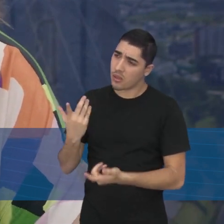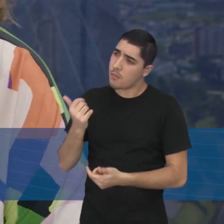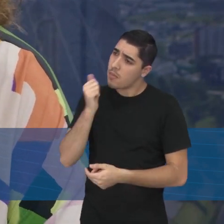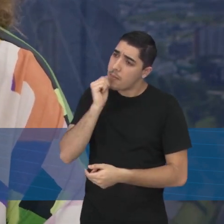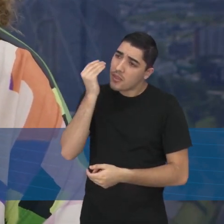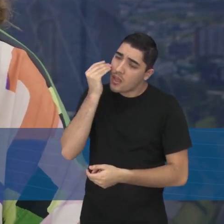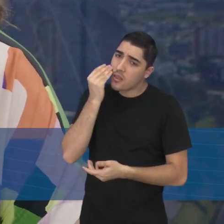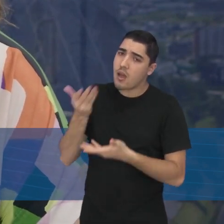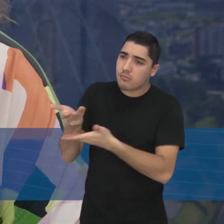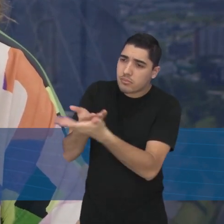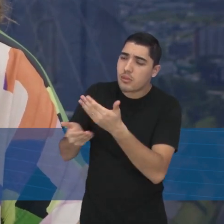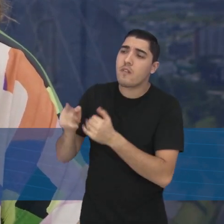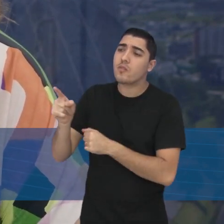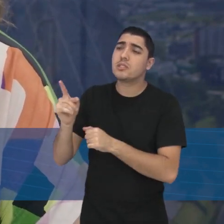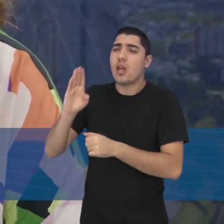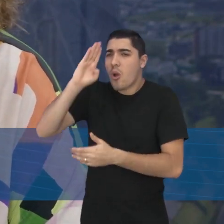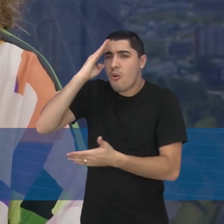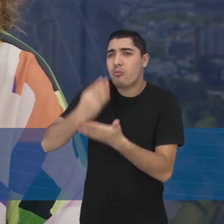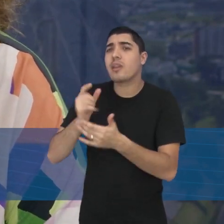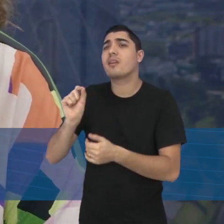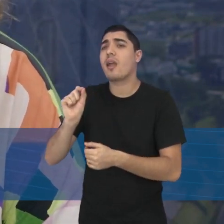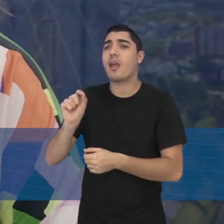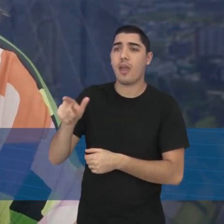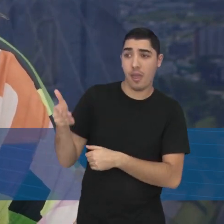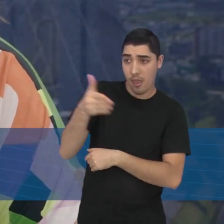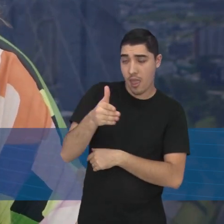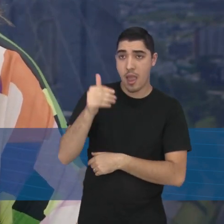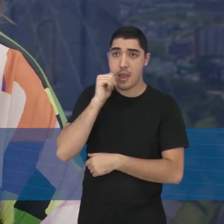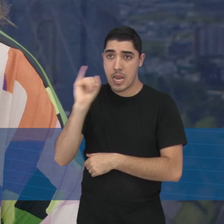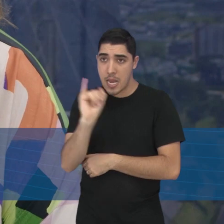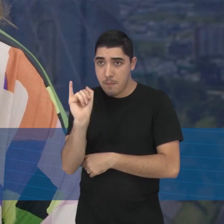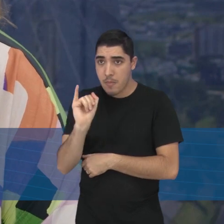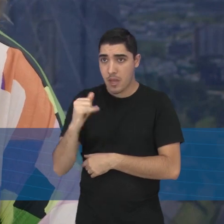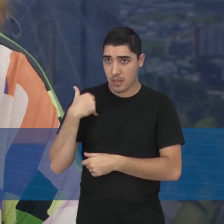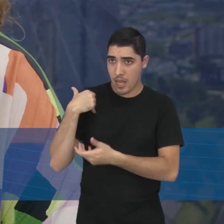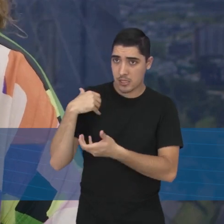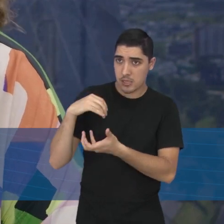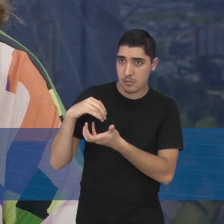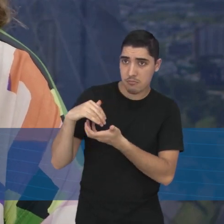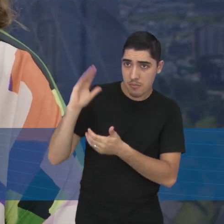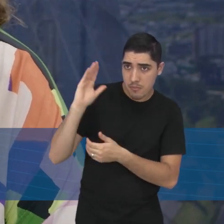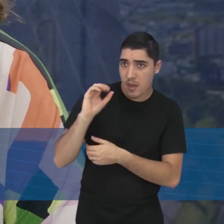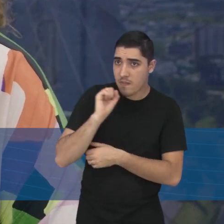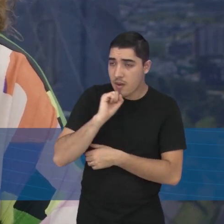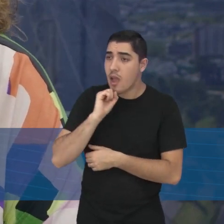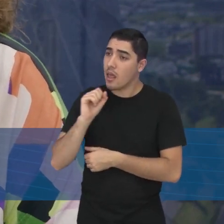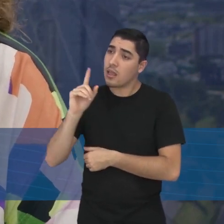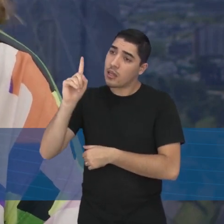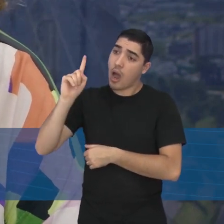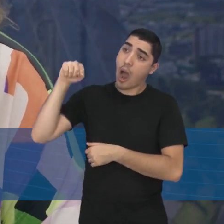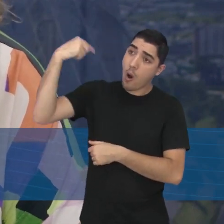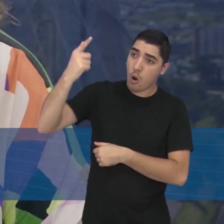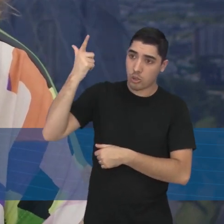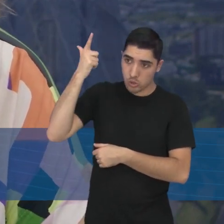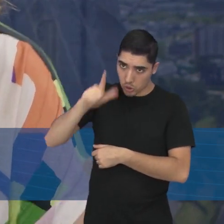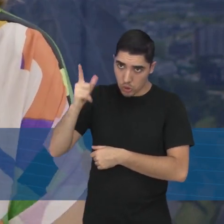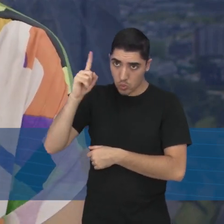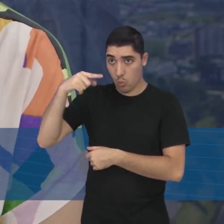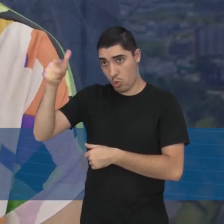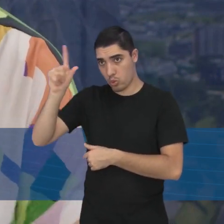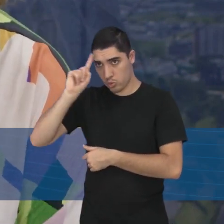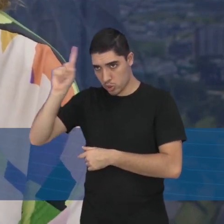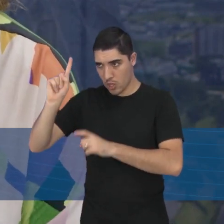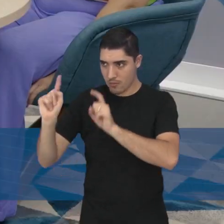mãe? Quem que é a pessoa que você confia? É uma irmã mais velha? É uma tia? Traz na próxima consulta, vamos conversar, entendeu?